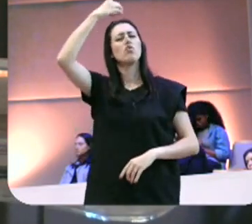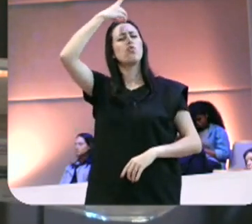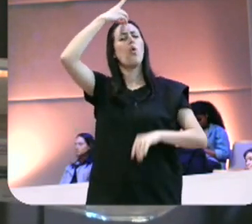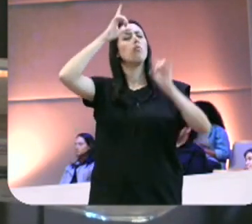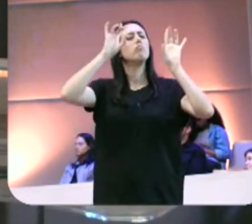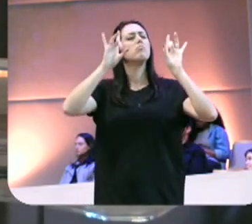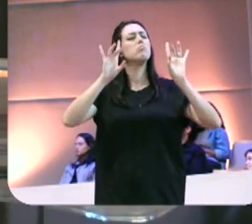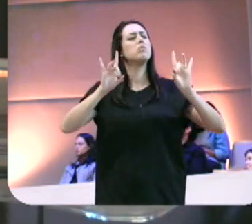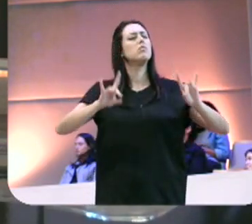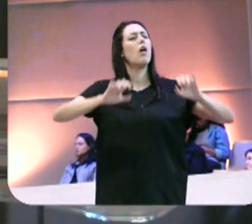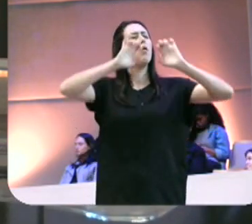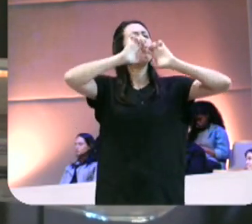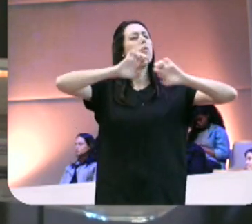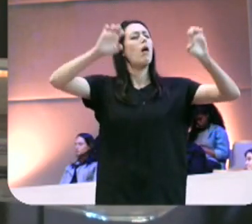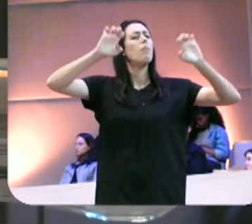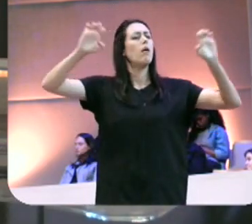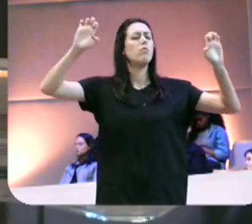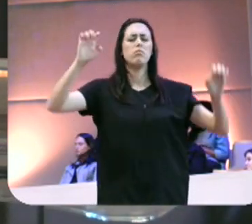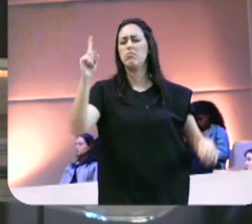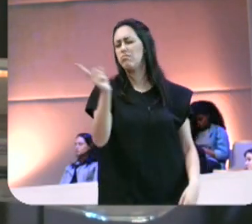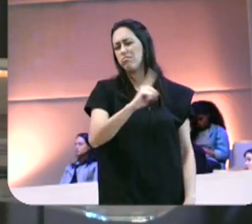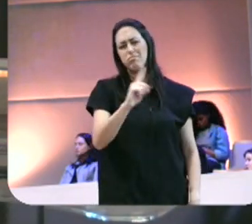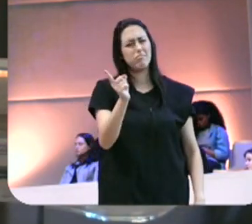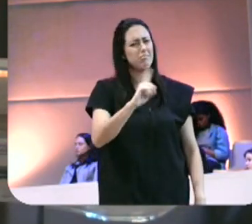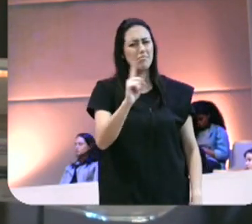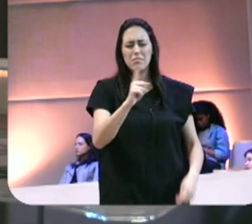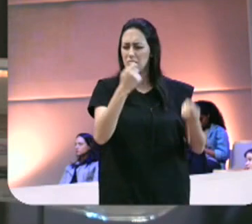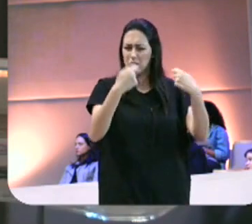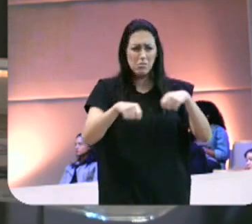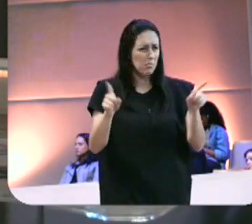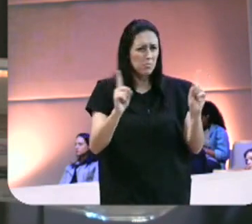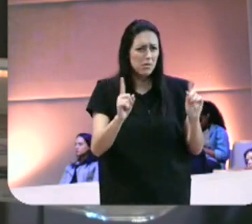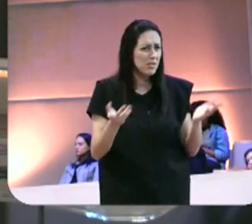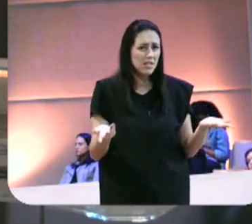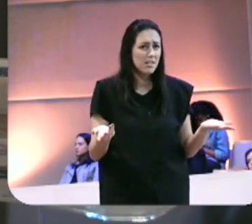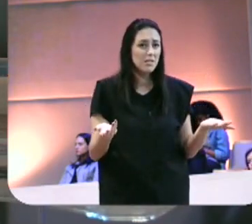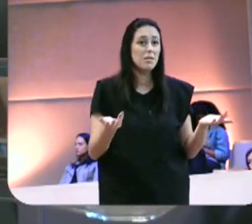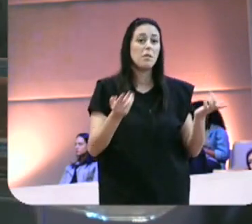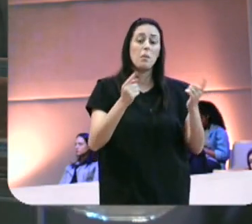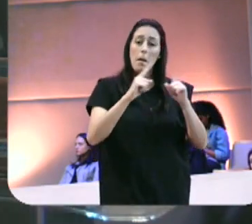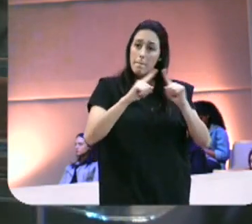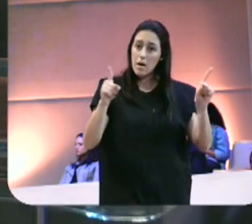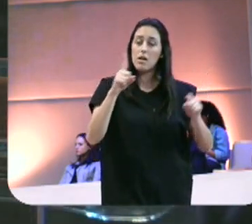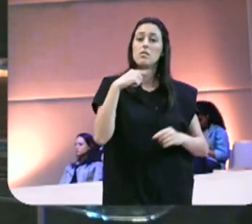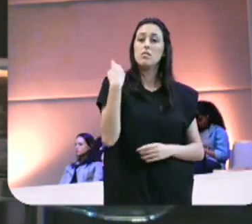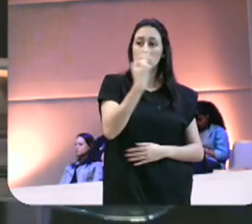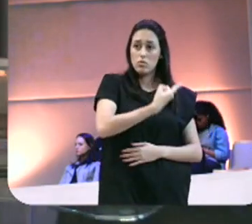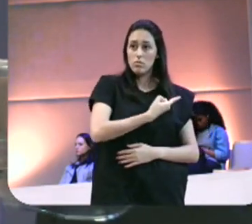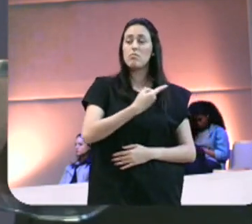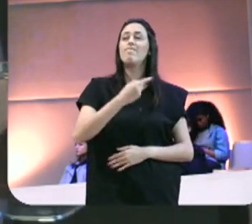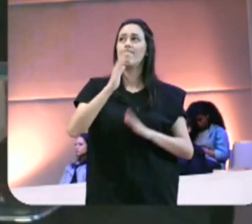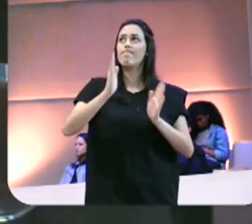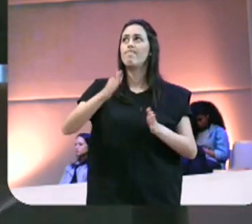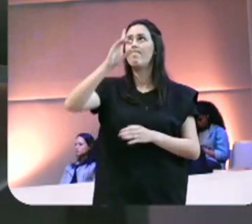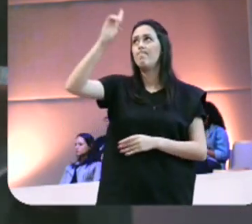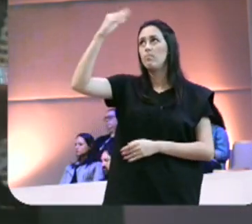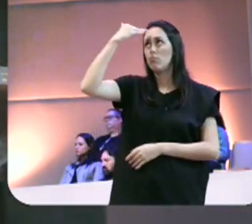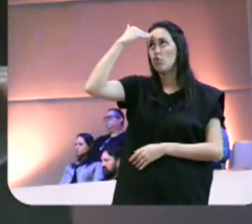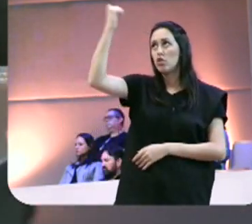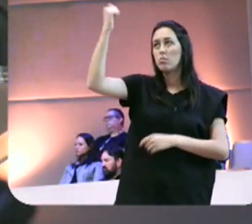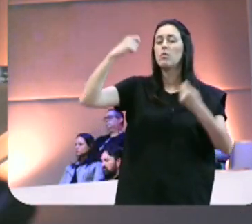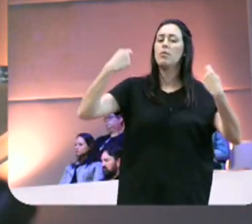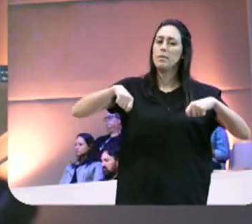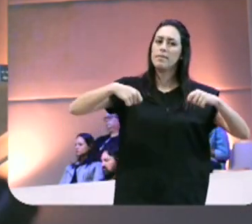evangelista para evangelizar. Nem todos nós aqui temos o dom do evangelismo, mas todos nós somos chamados a fazer o trabalho de